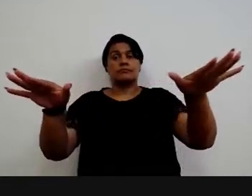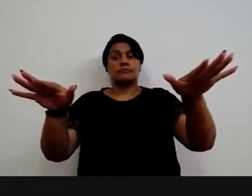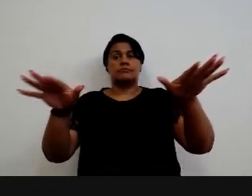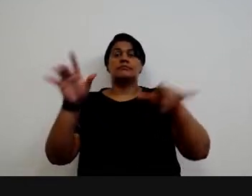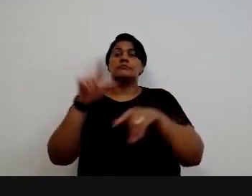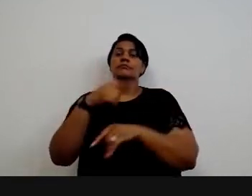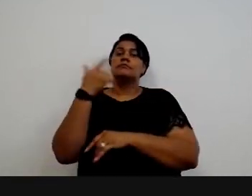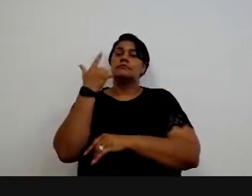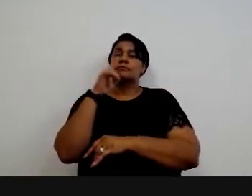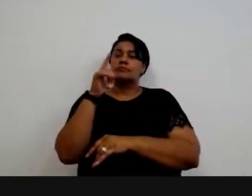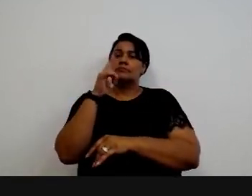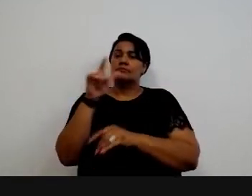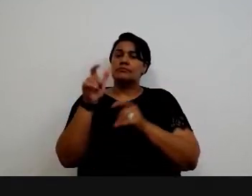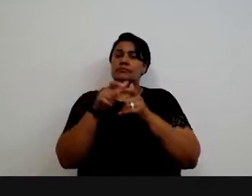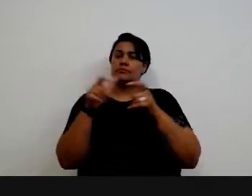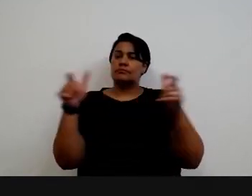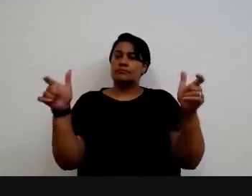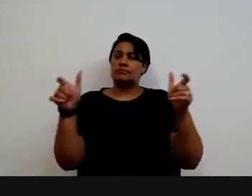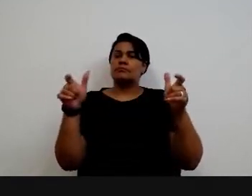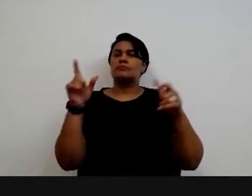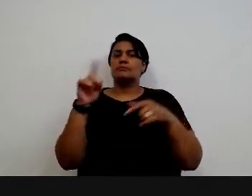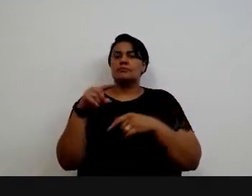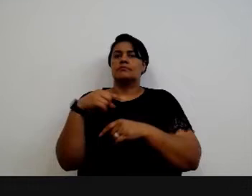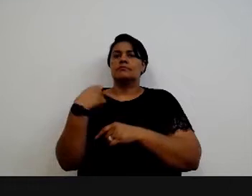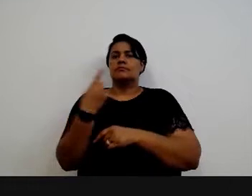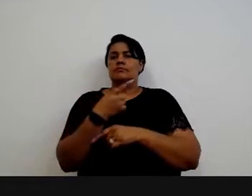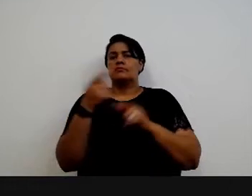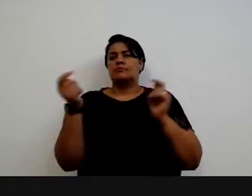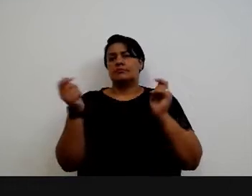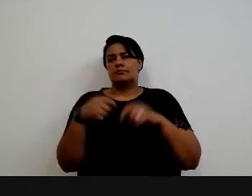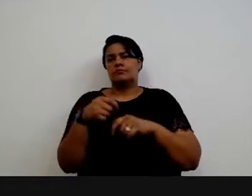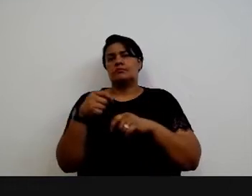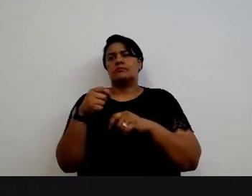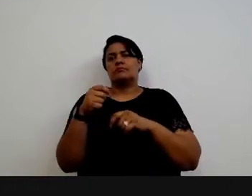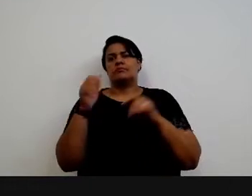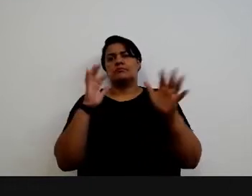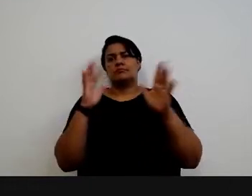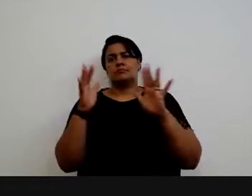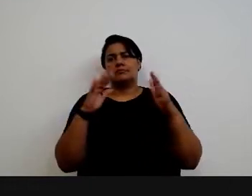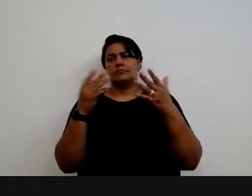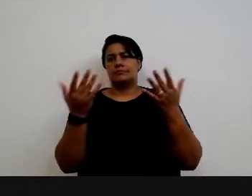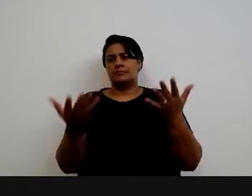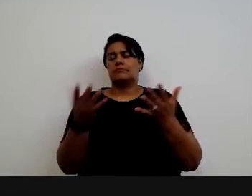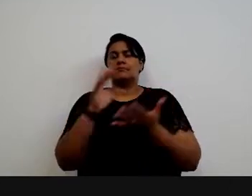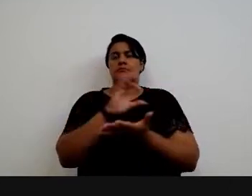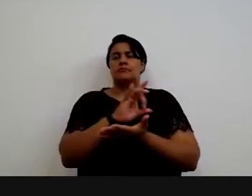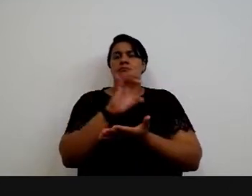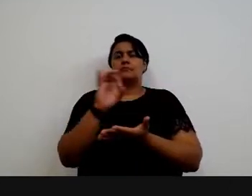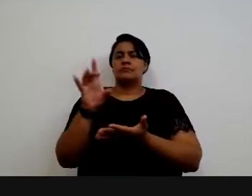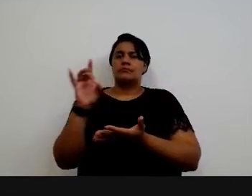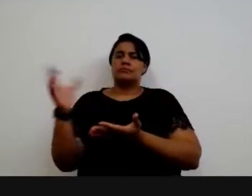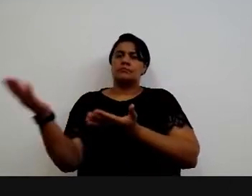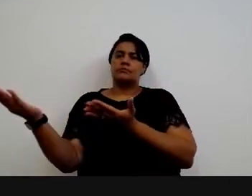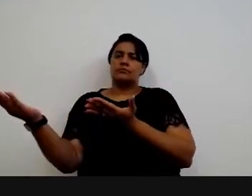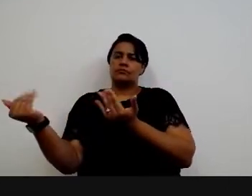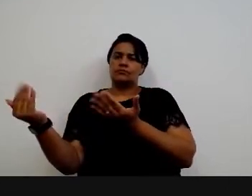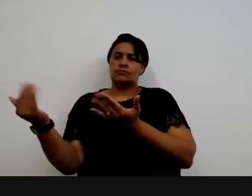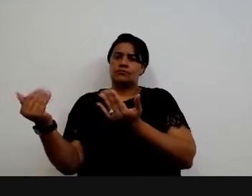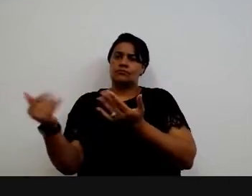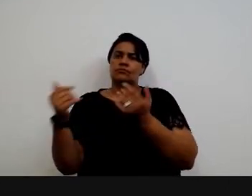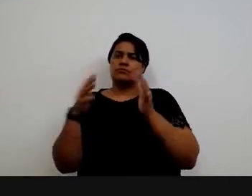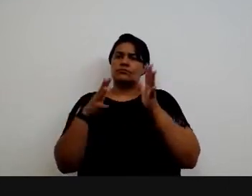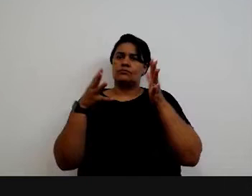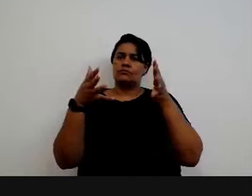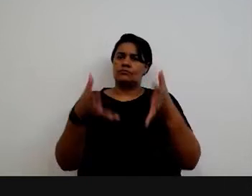vai ganhando uma capilaridade muito maior do que a gente pode imaginar. Quer dizer, cada jovem que participa tem a sua